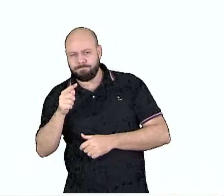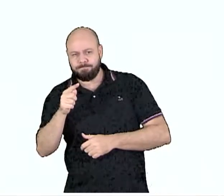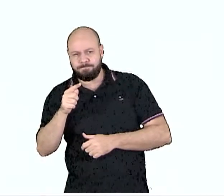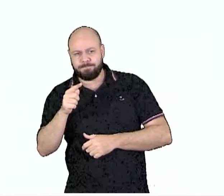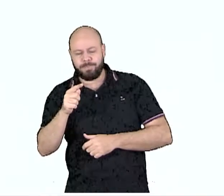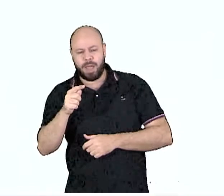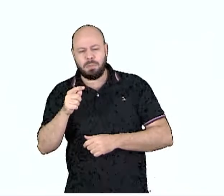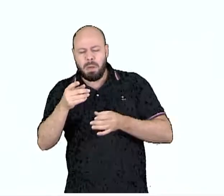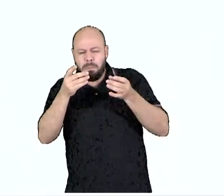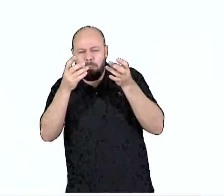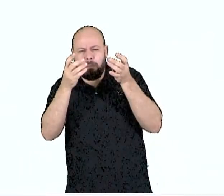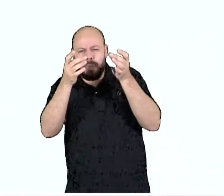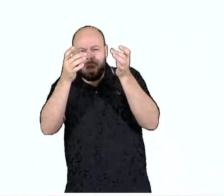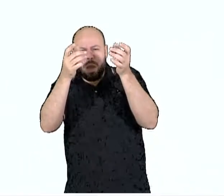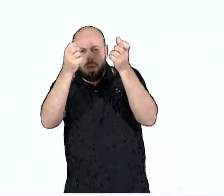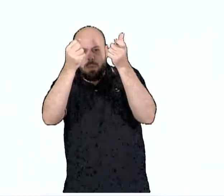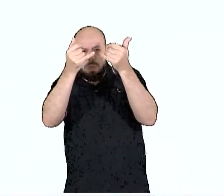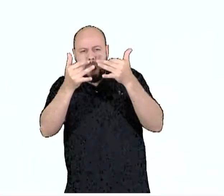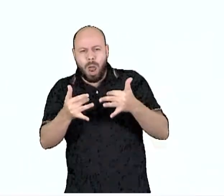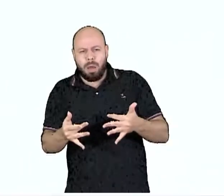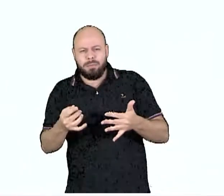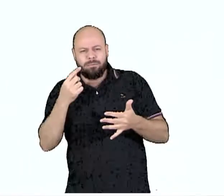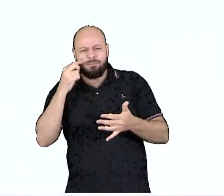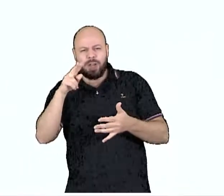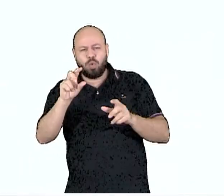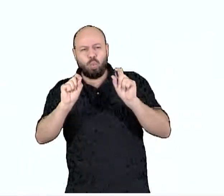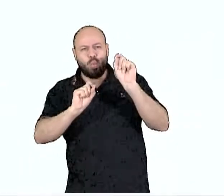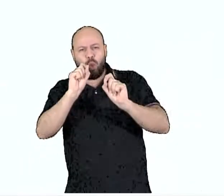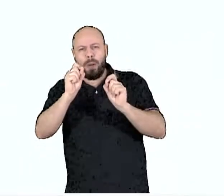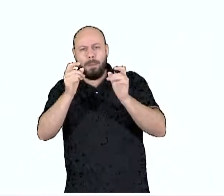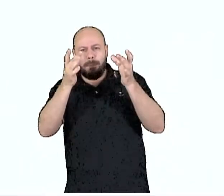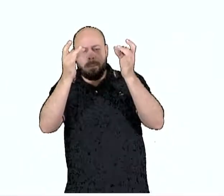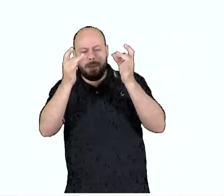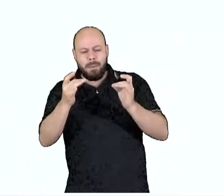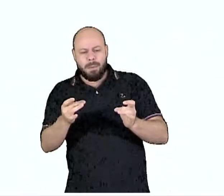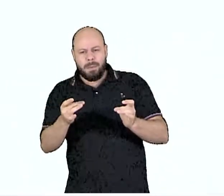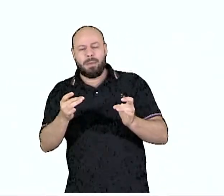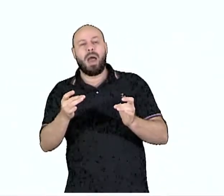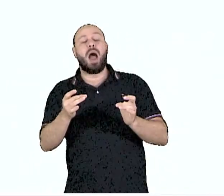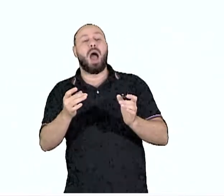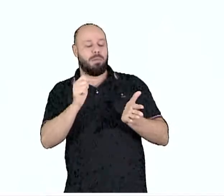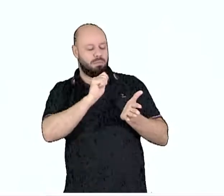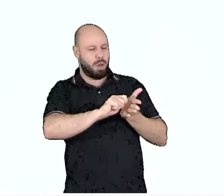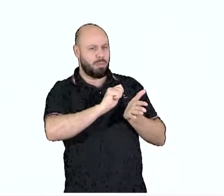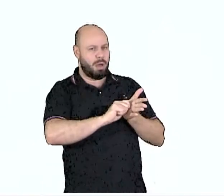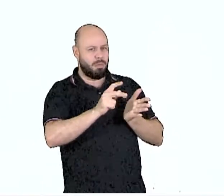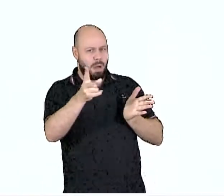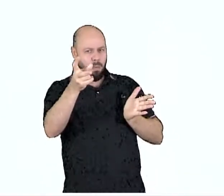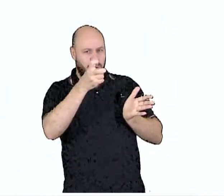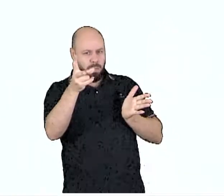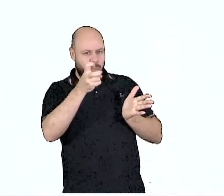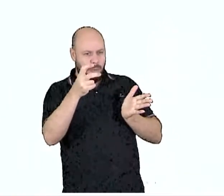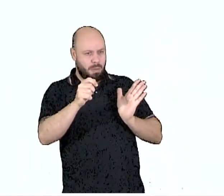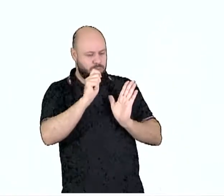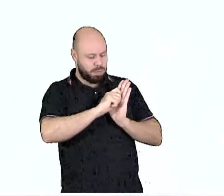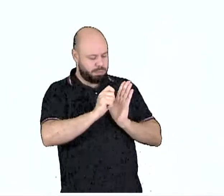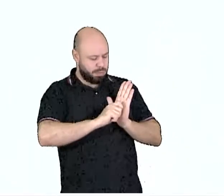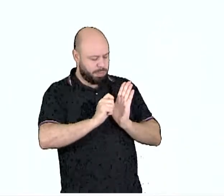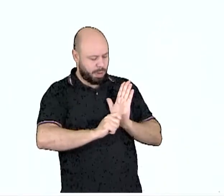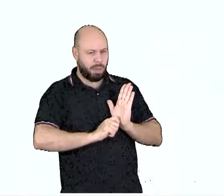a descrição, o que vocês viram na primeira imagem, tá, alunos? Vocês vão escrever dentro do quadro o que